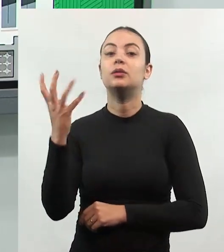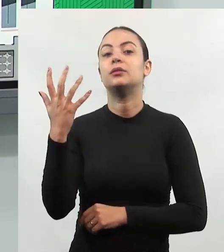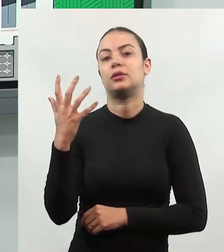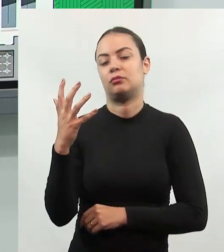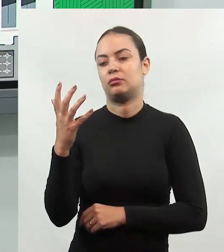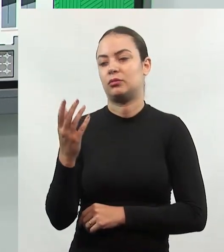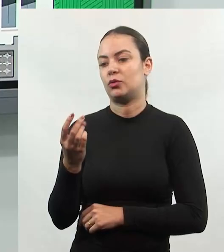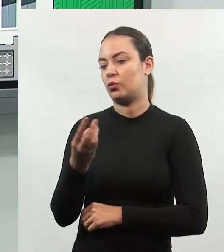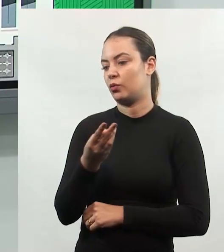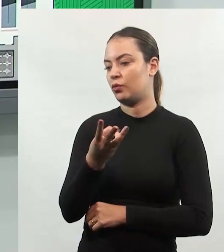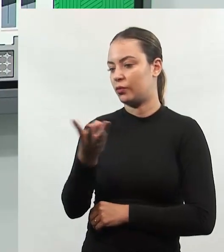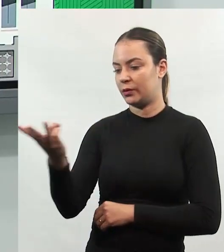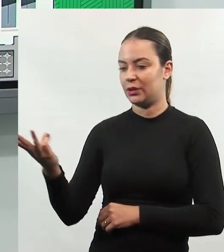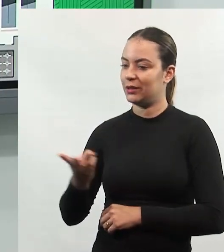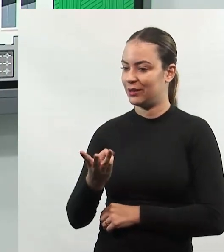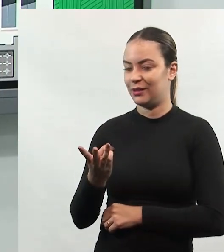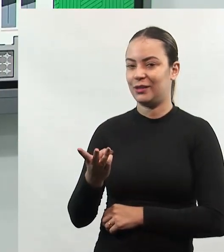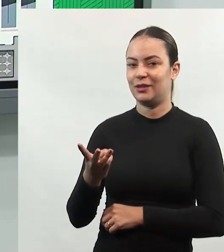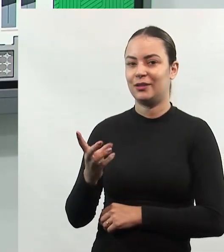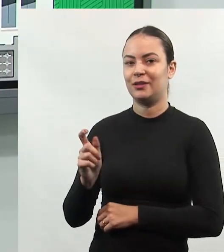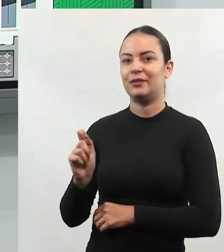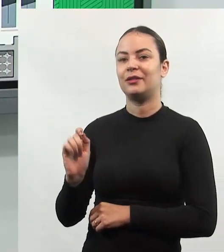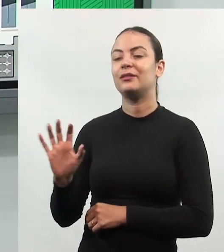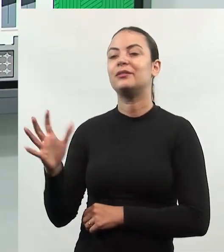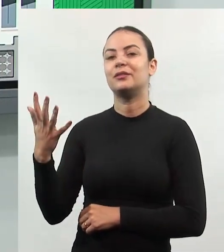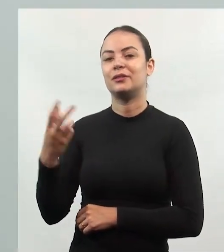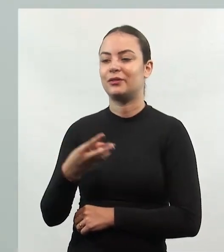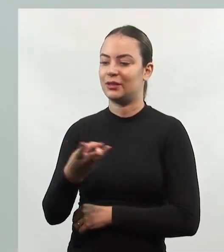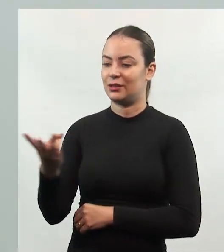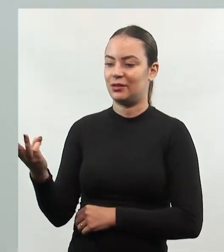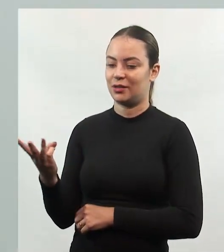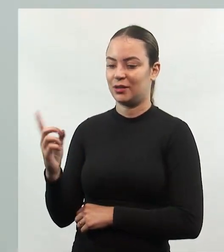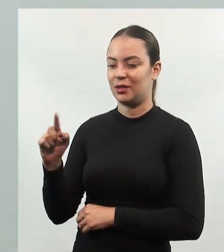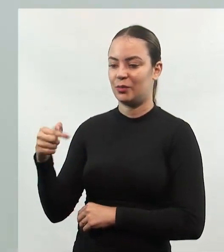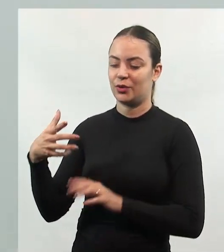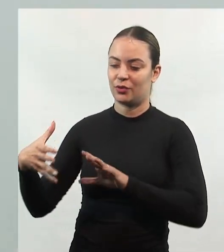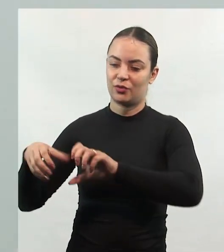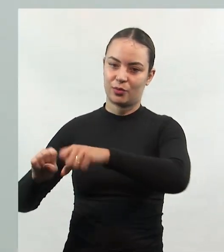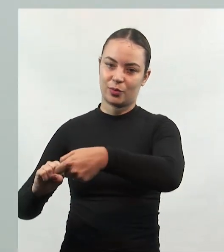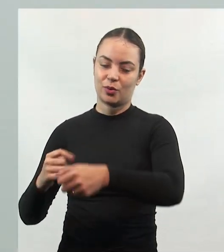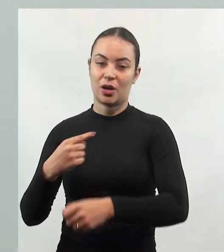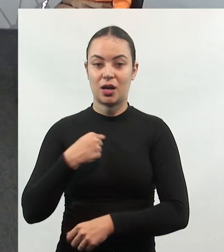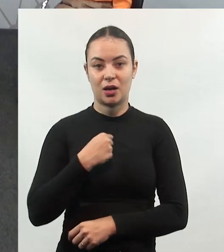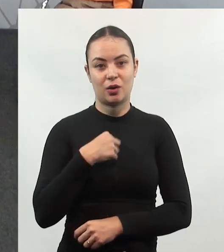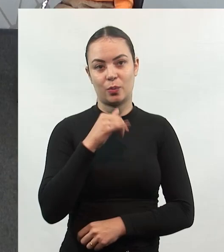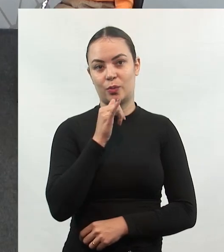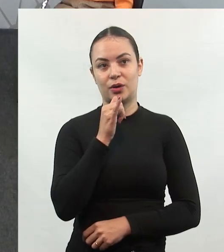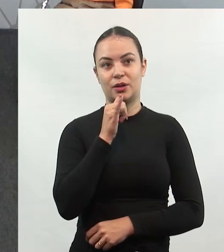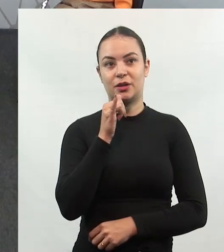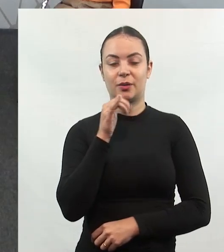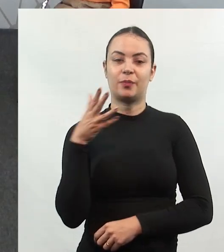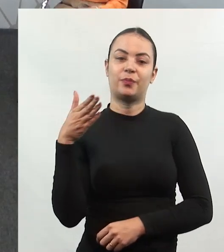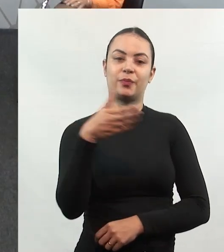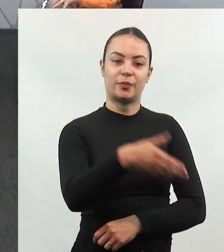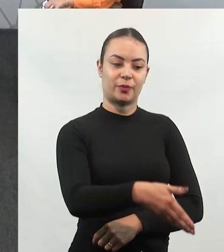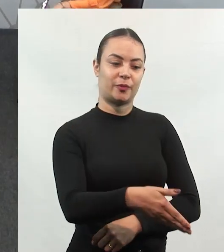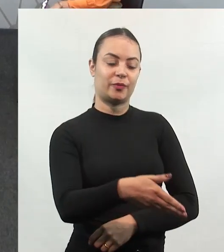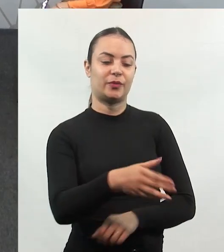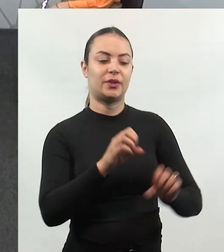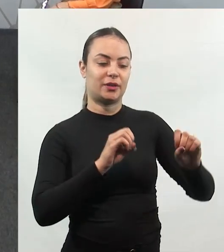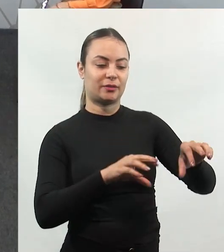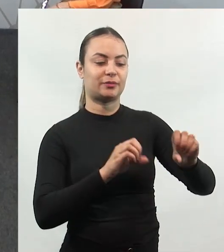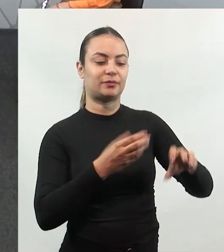1989. Não sei se é a Vera que também foi diretora, uma diretora maravilhosa lá no Carmela. Pois é, falou que essa base em sala de aula faz